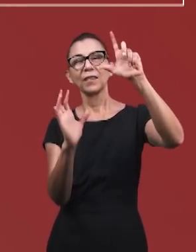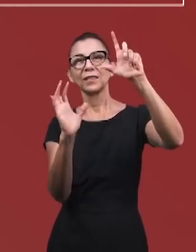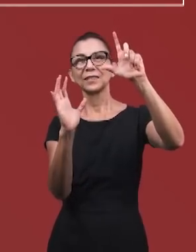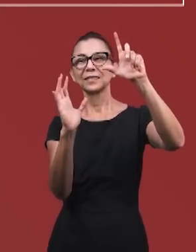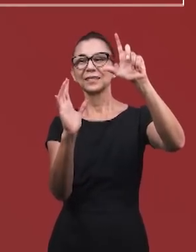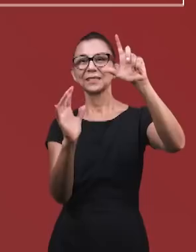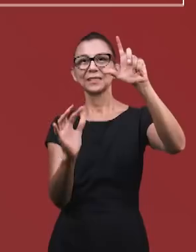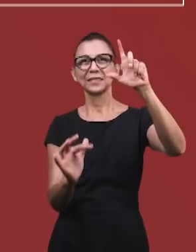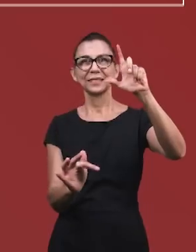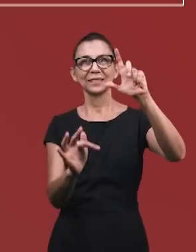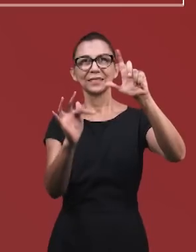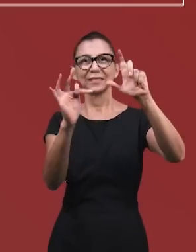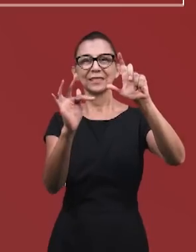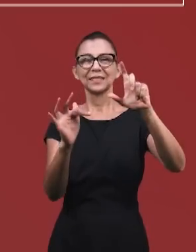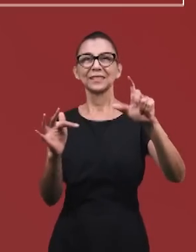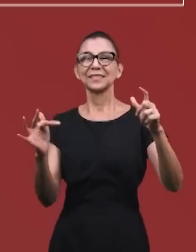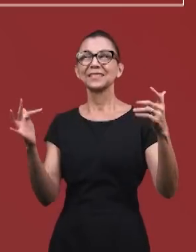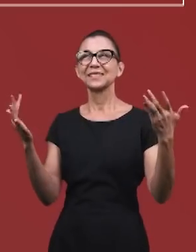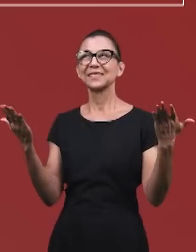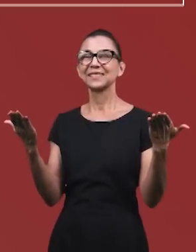em mim